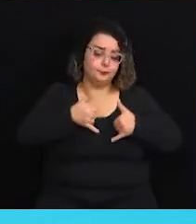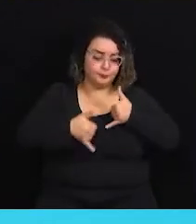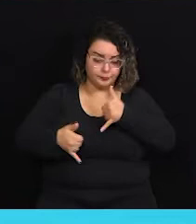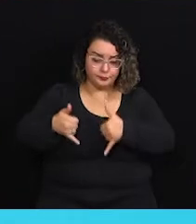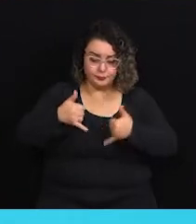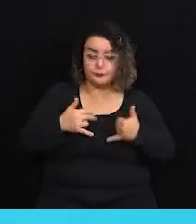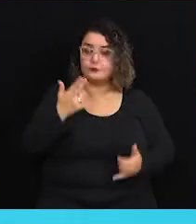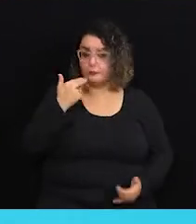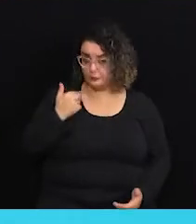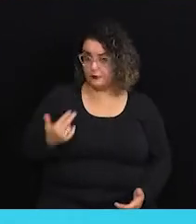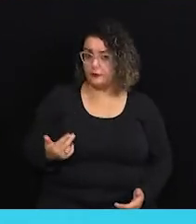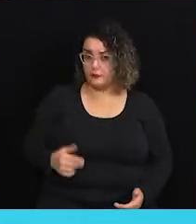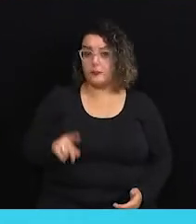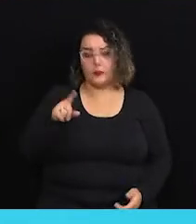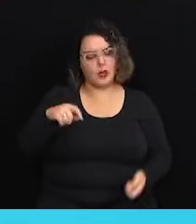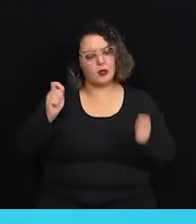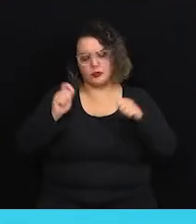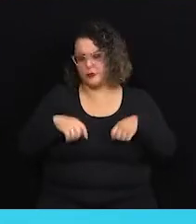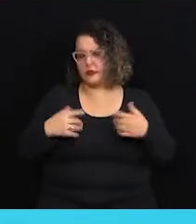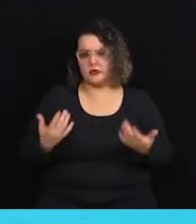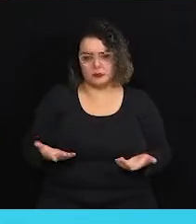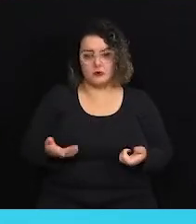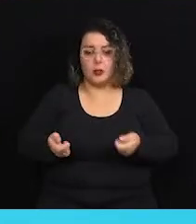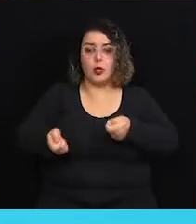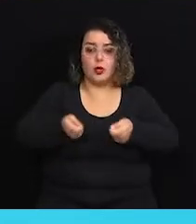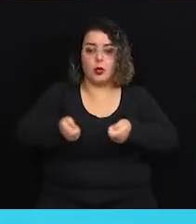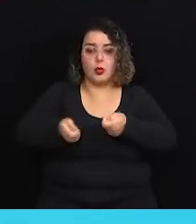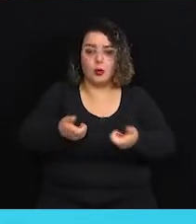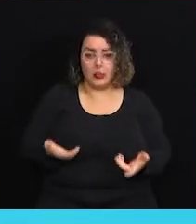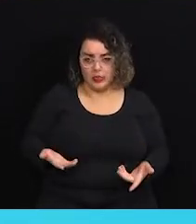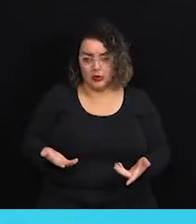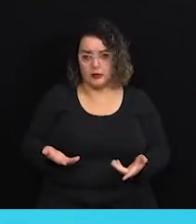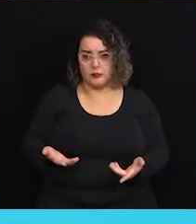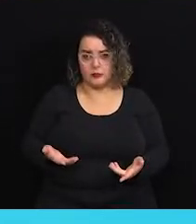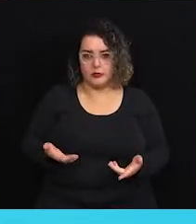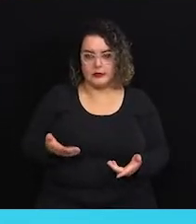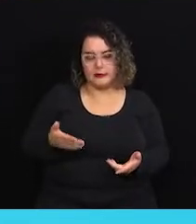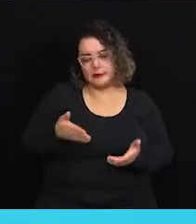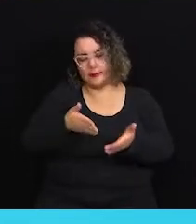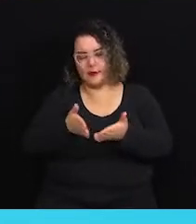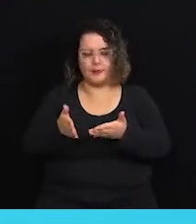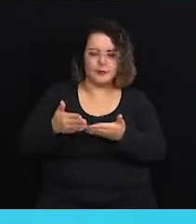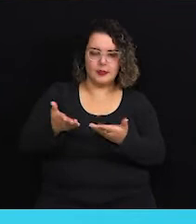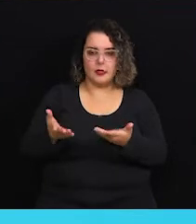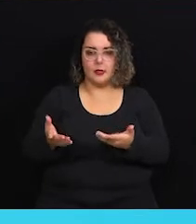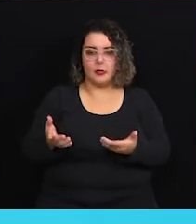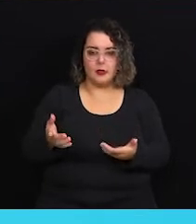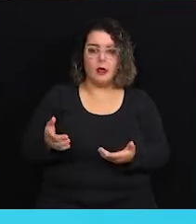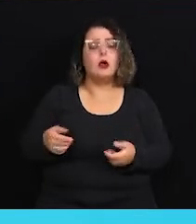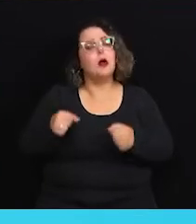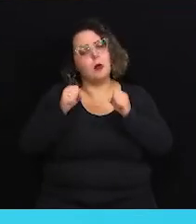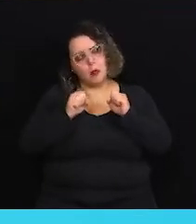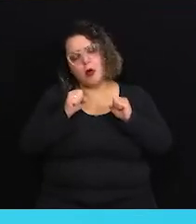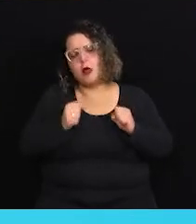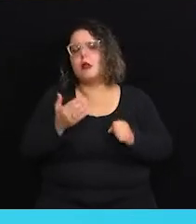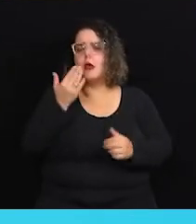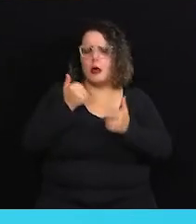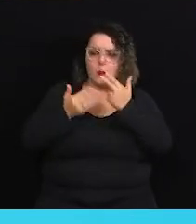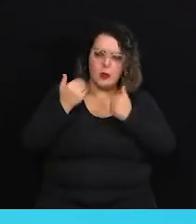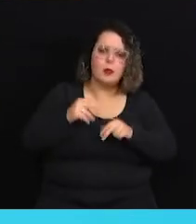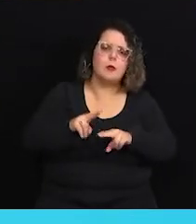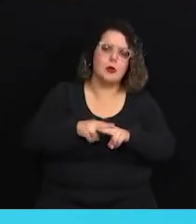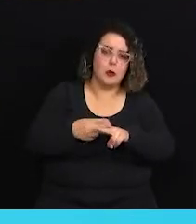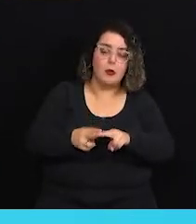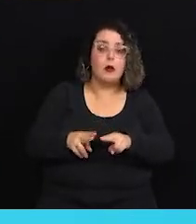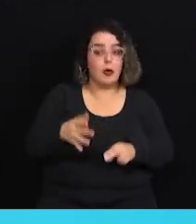nutrientes. Isso é o suficiente para controlar essas escapadinhas, Não que a gente não possa comer o chocolate, claro, a